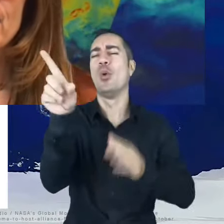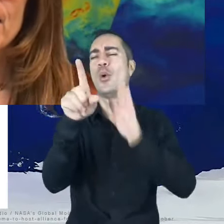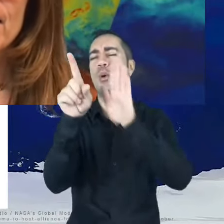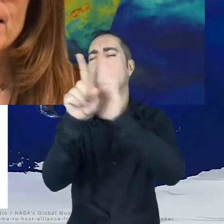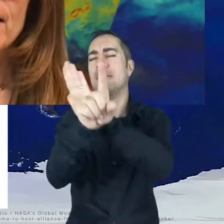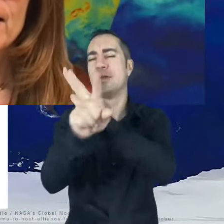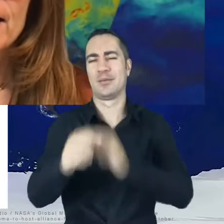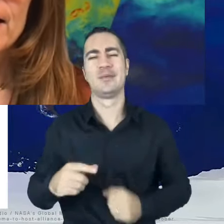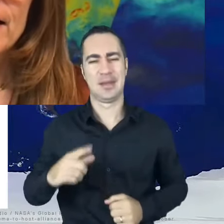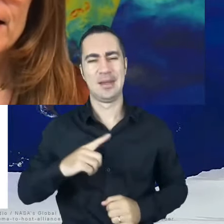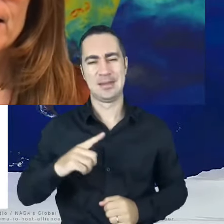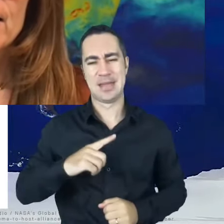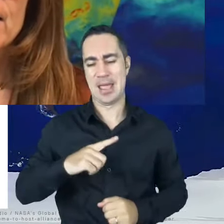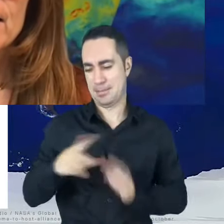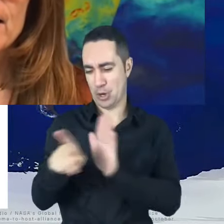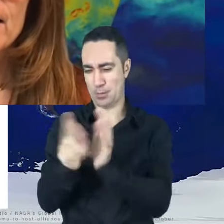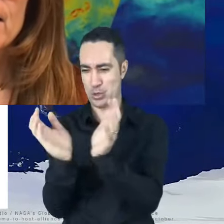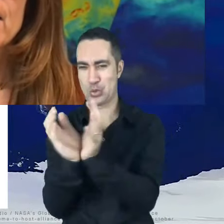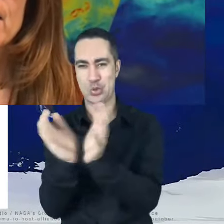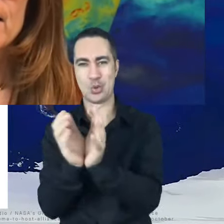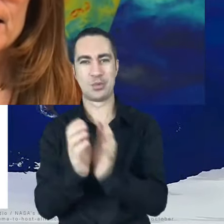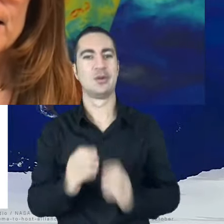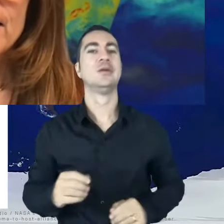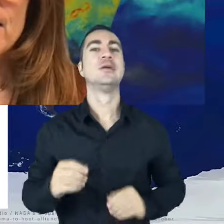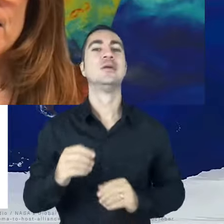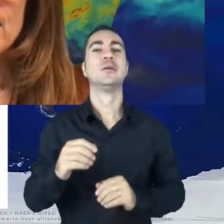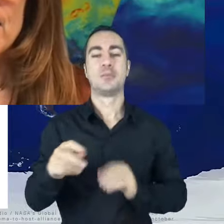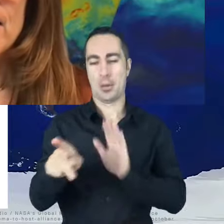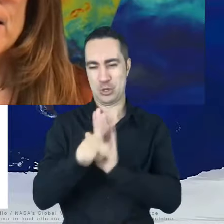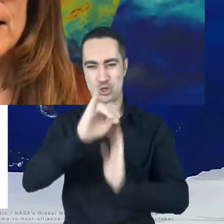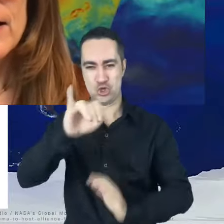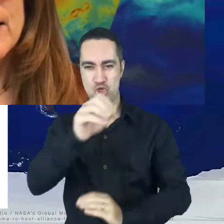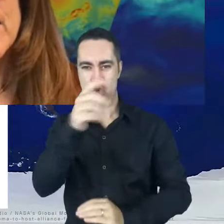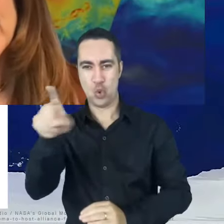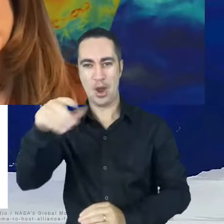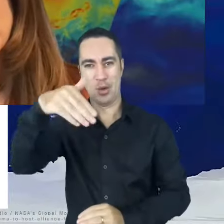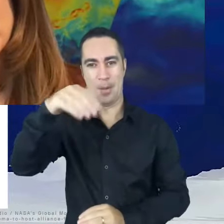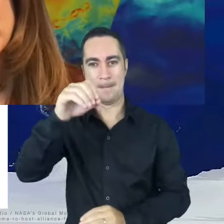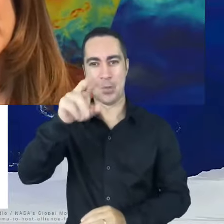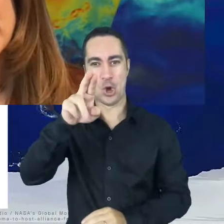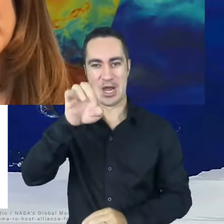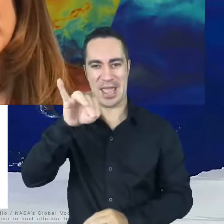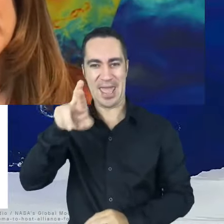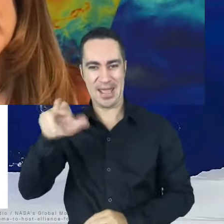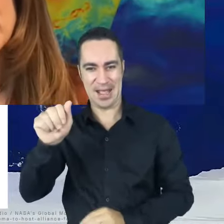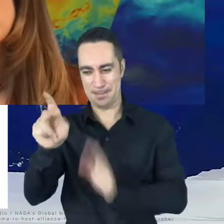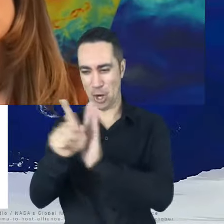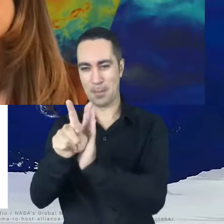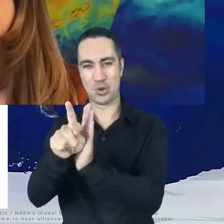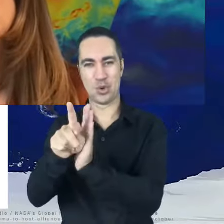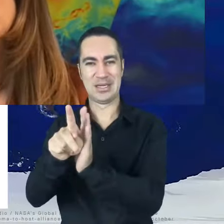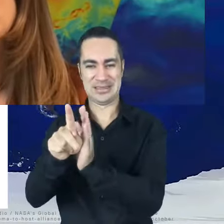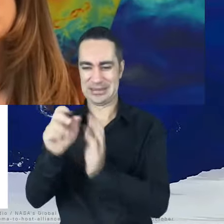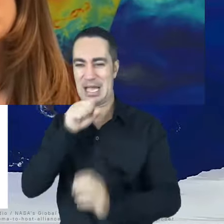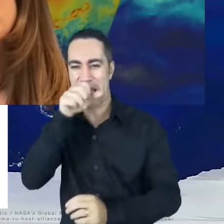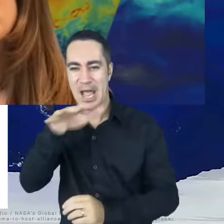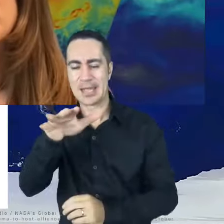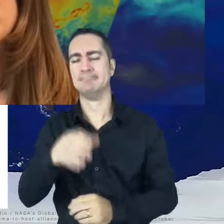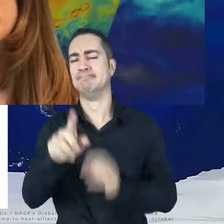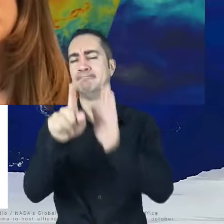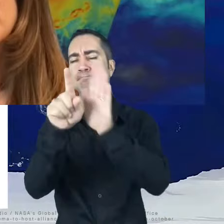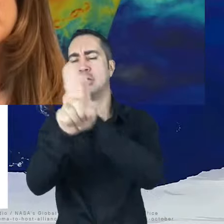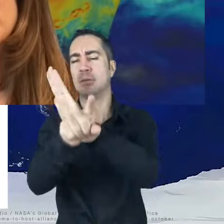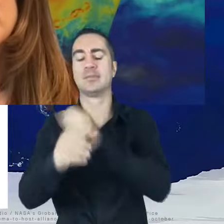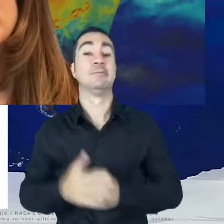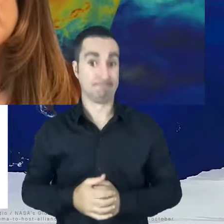audiência, João Moreira, de Scania. Ele pergunta a você, por que a Scania,